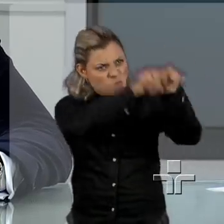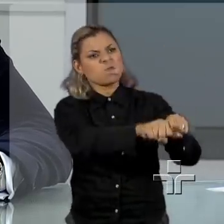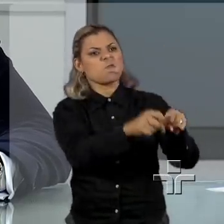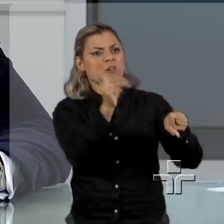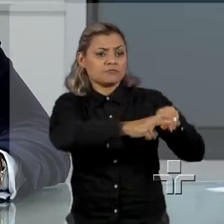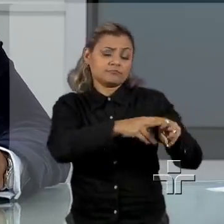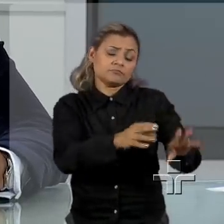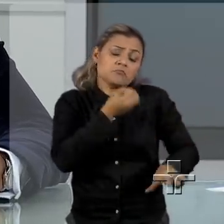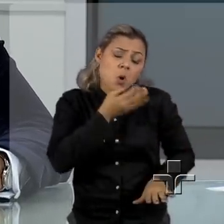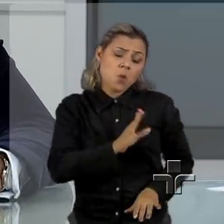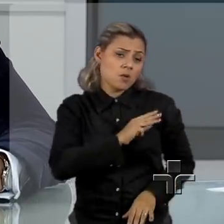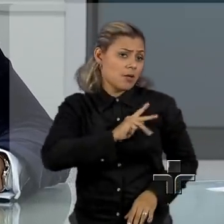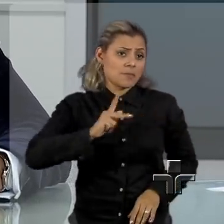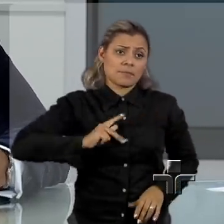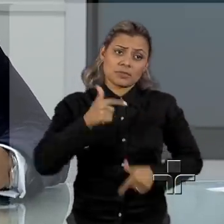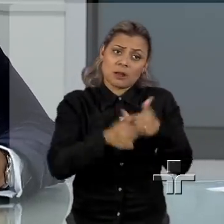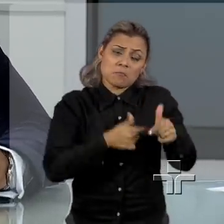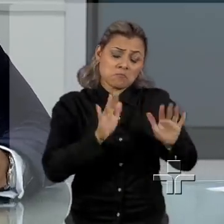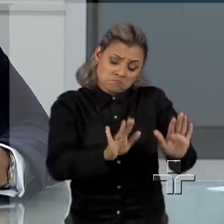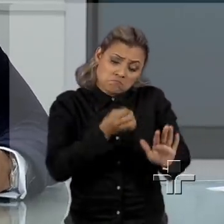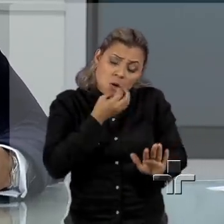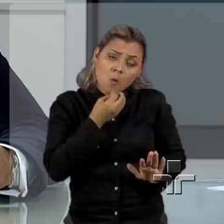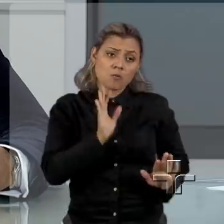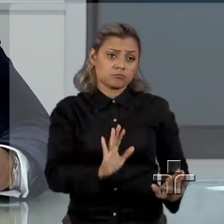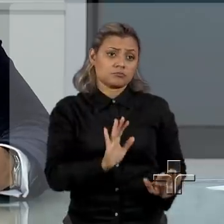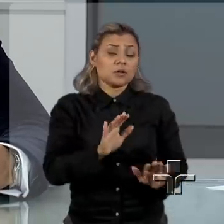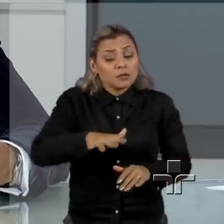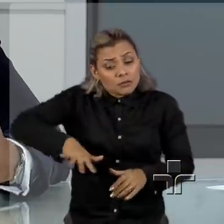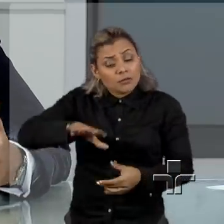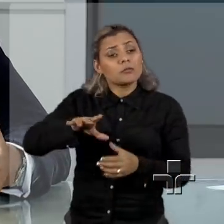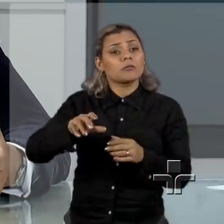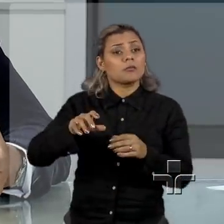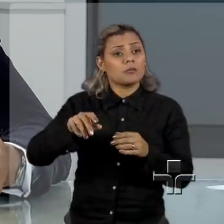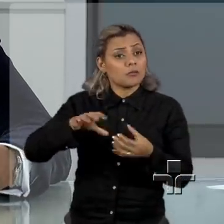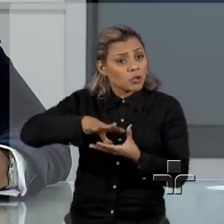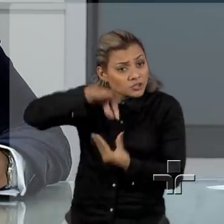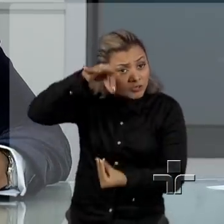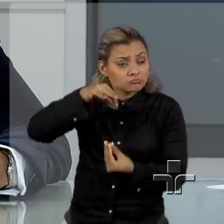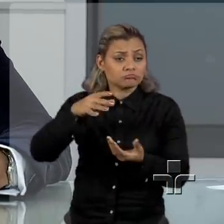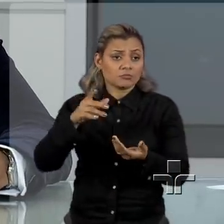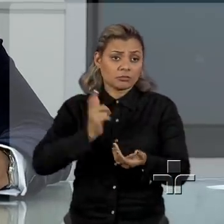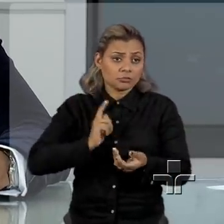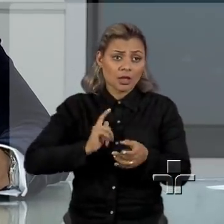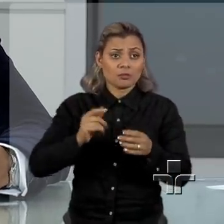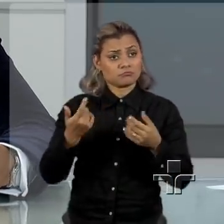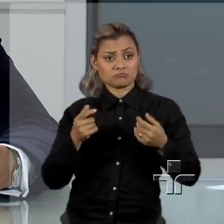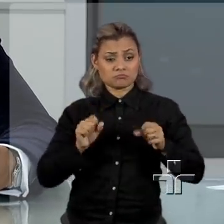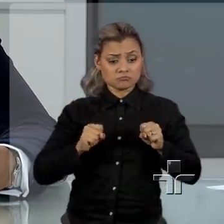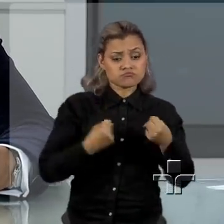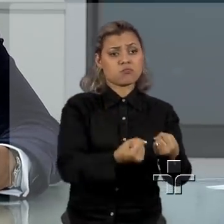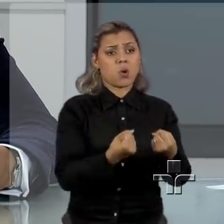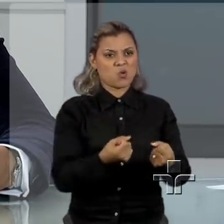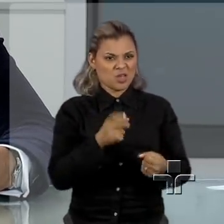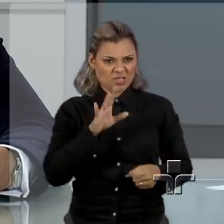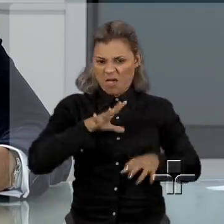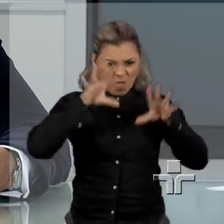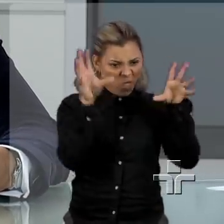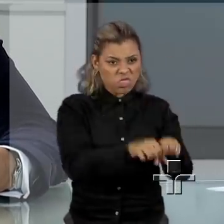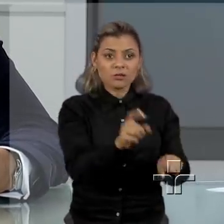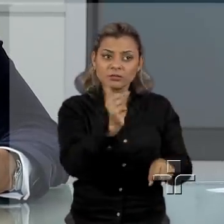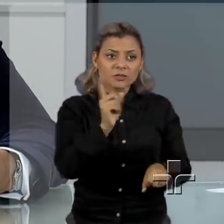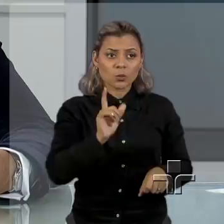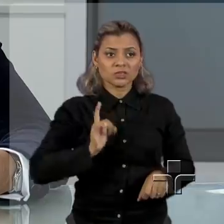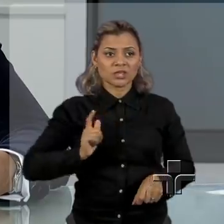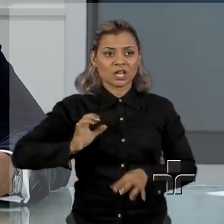está atuando. Dentro de uma democracia, de um Estado democrático de direito, eles podem se defender publicamente, eles não foram sequestrados, há um mandato de um